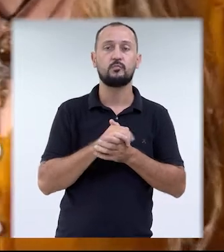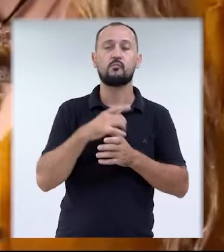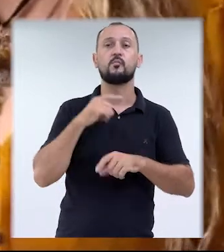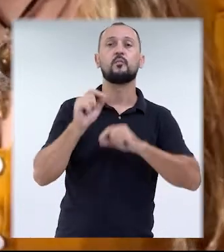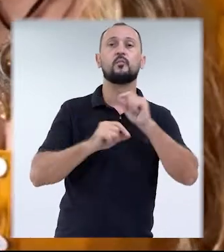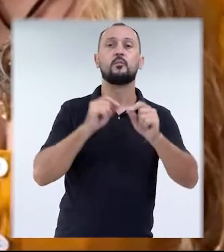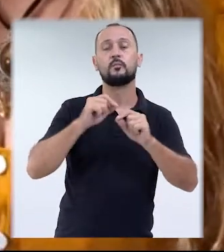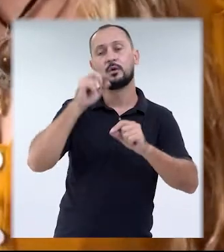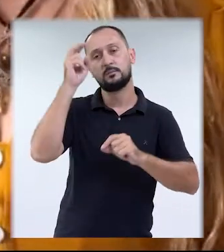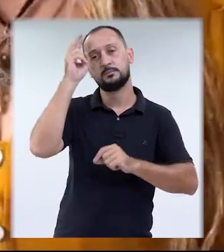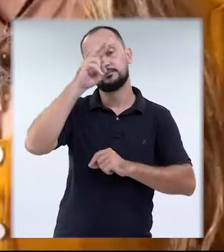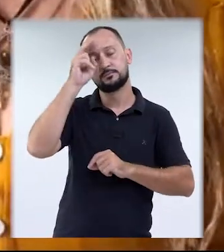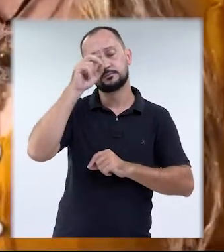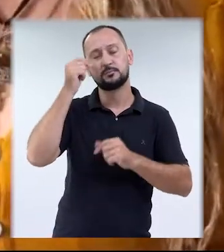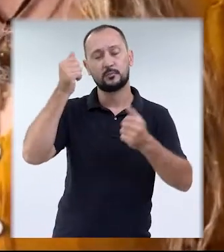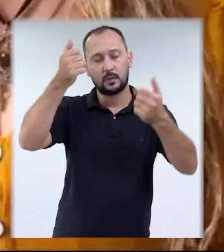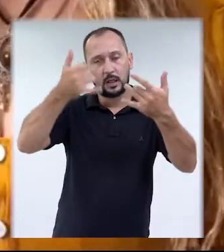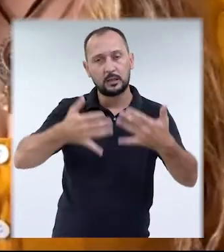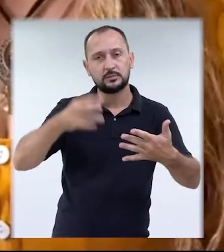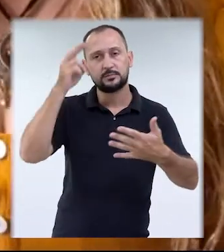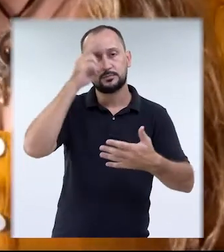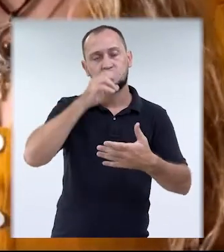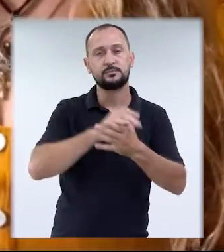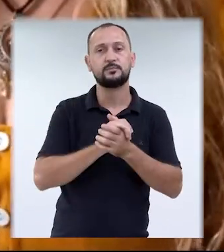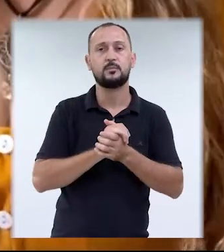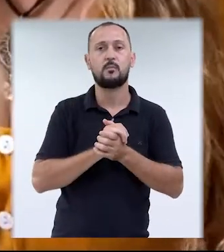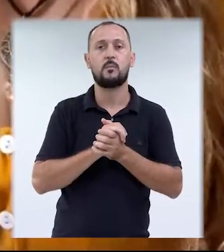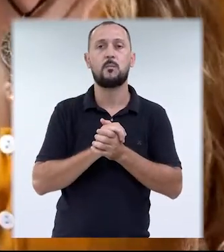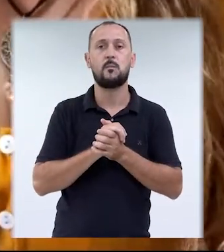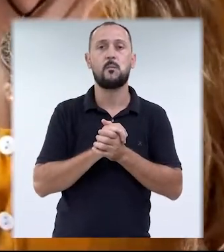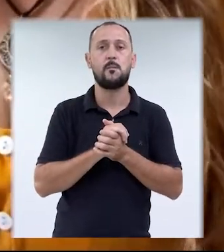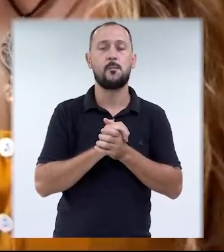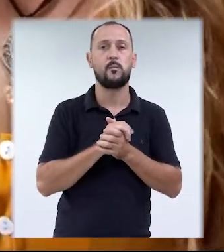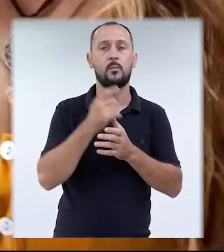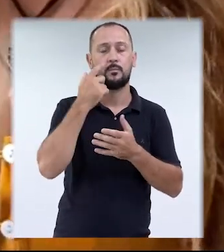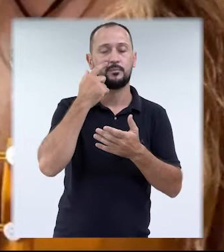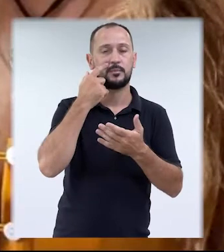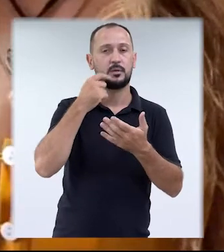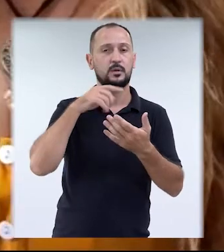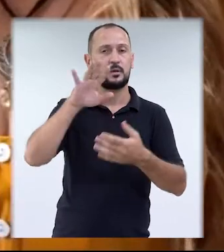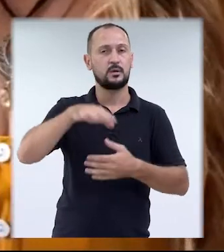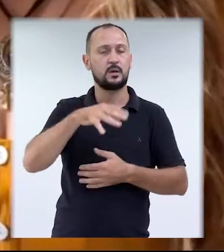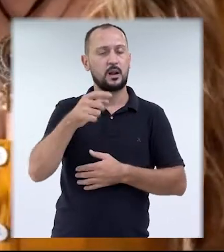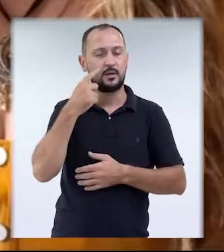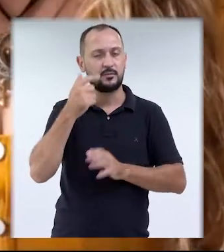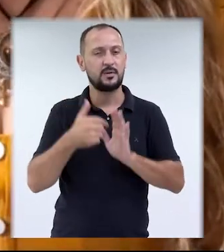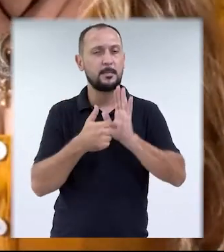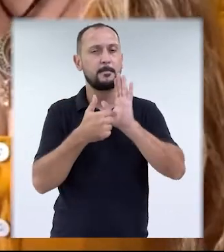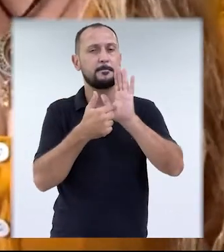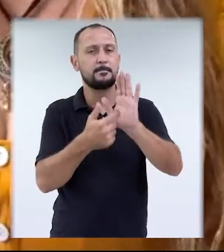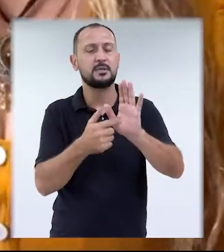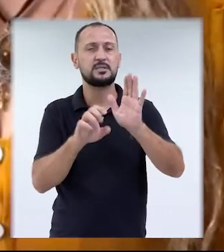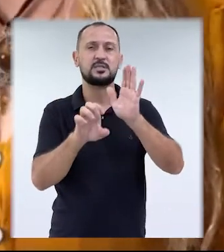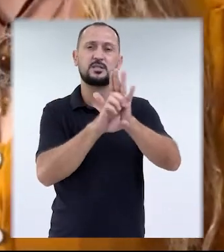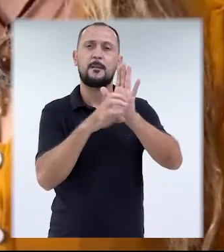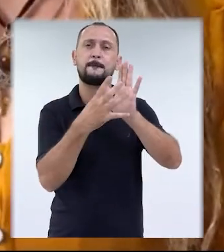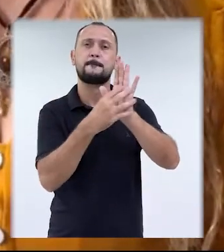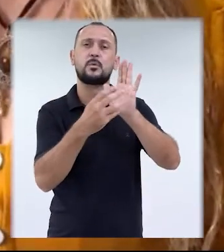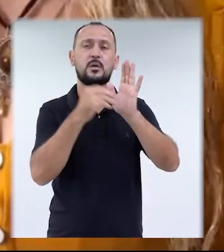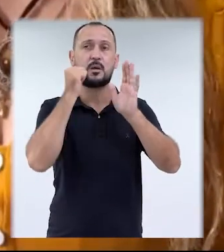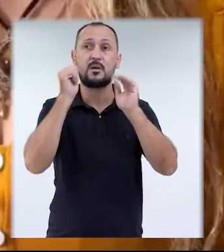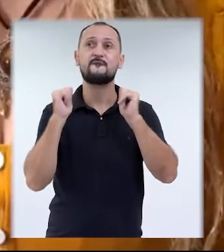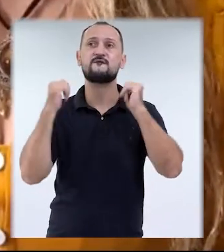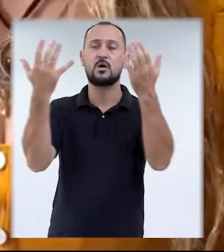Basaliza tem um encontro com a bruxa ali na história, e essa bruxa ela vem simbolizando esse arquétipo da